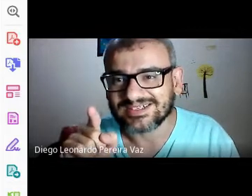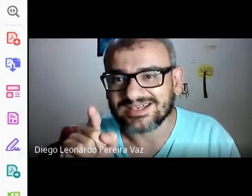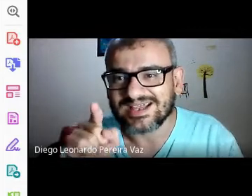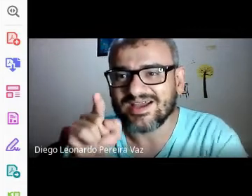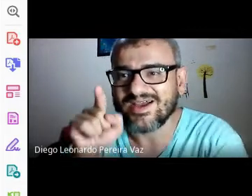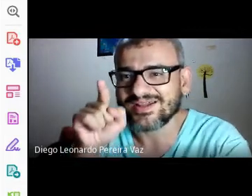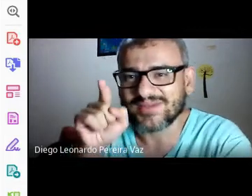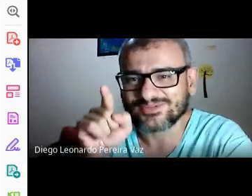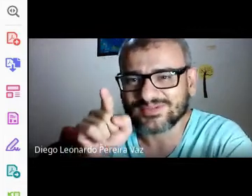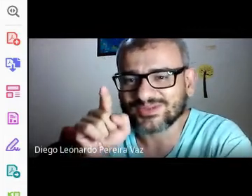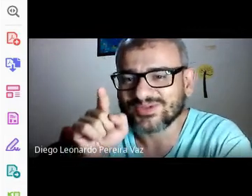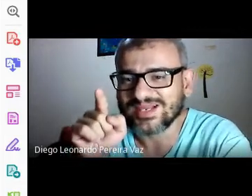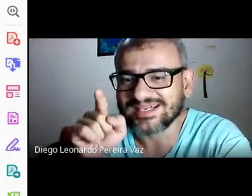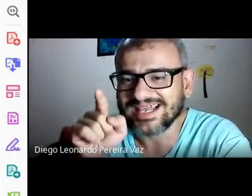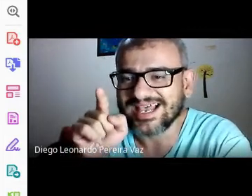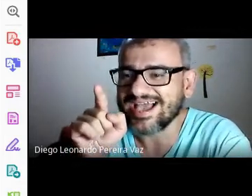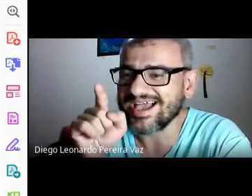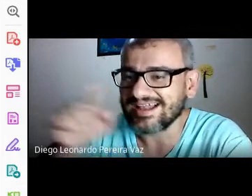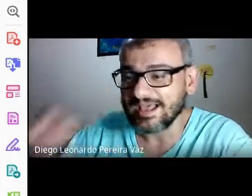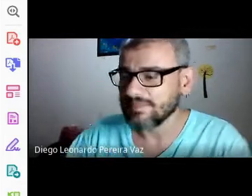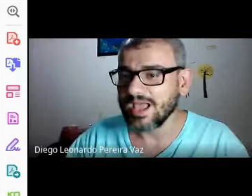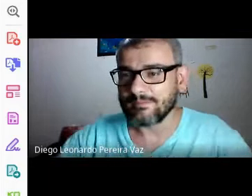Isso. Analfabeto.